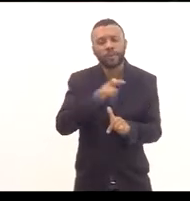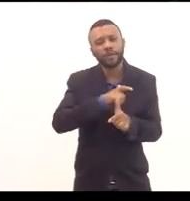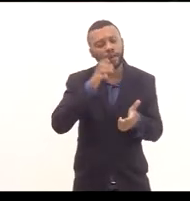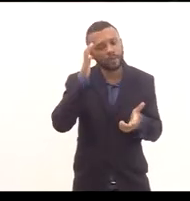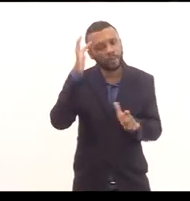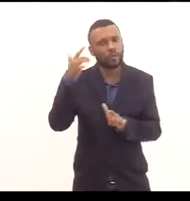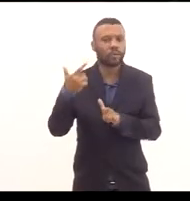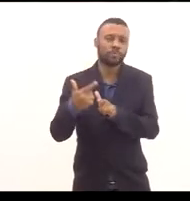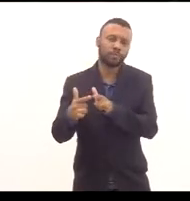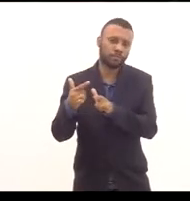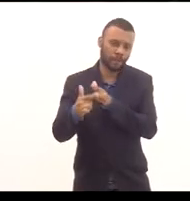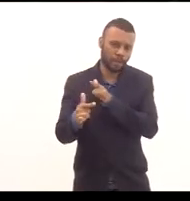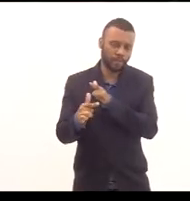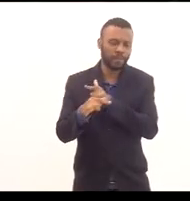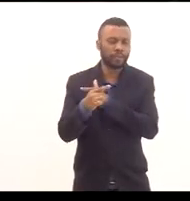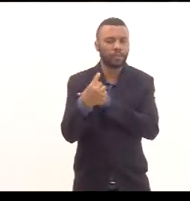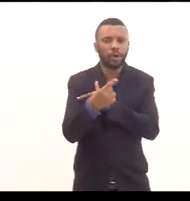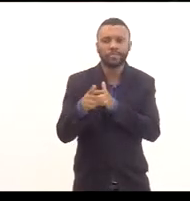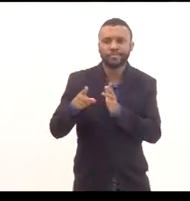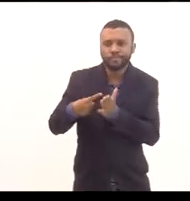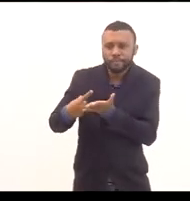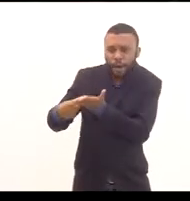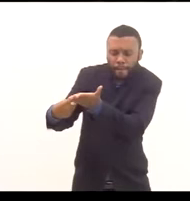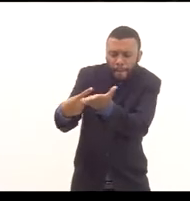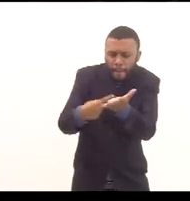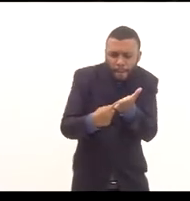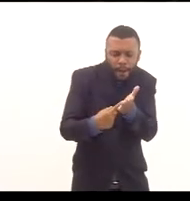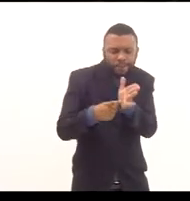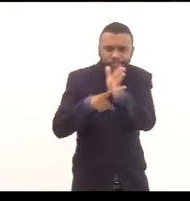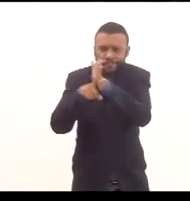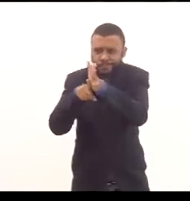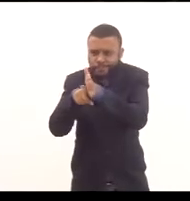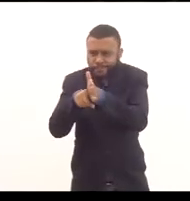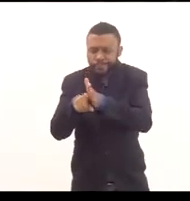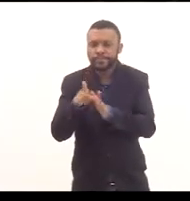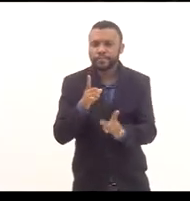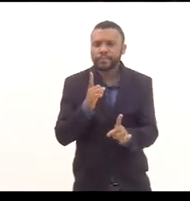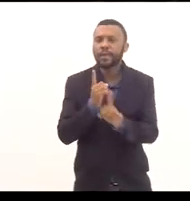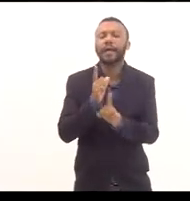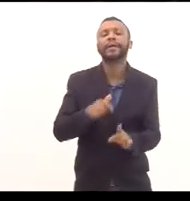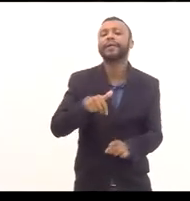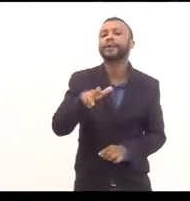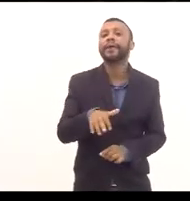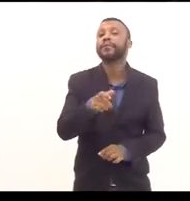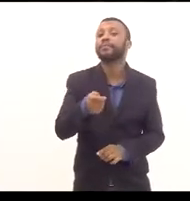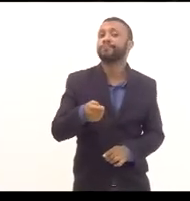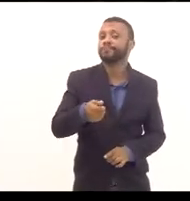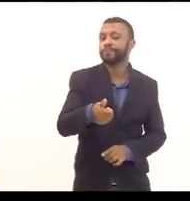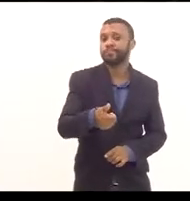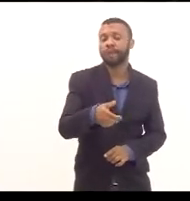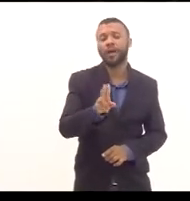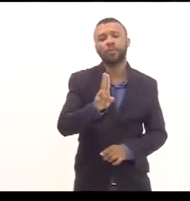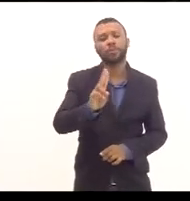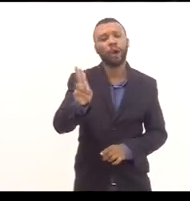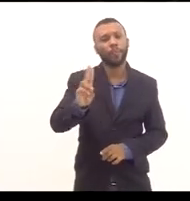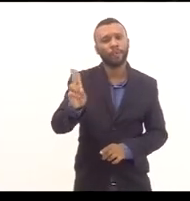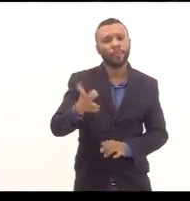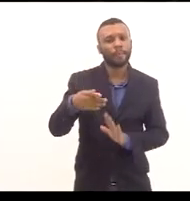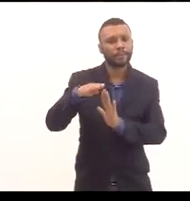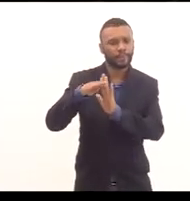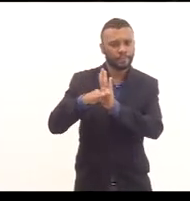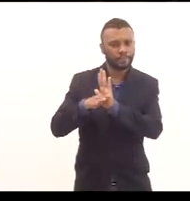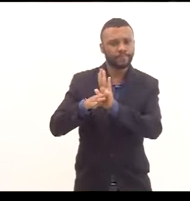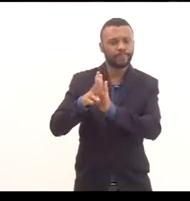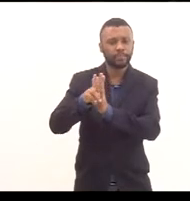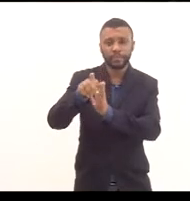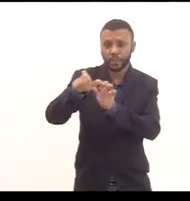eles consigam através de mutirão Também verificarem quem são os beneficiados do cartão recomeçar porque esse cartão recomeçar